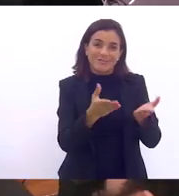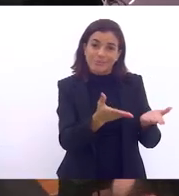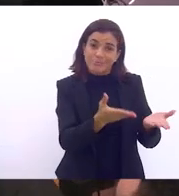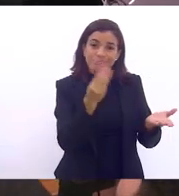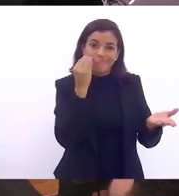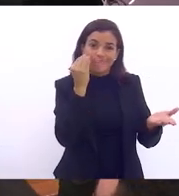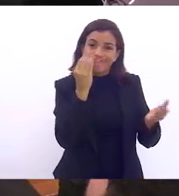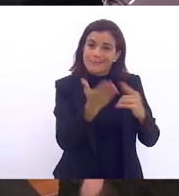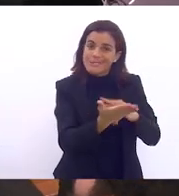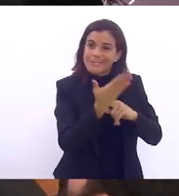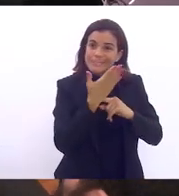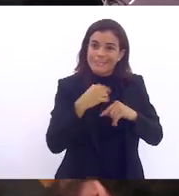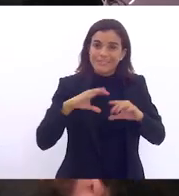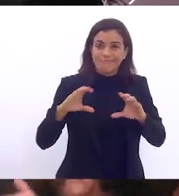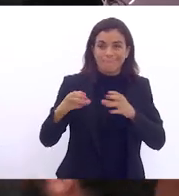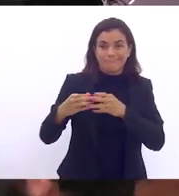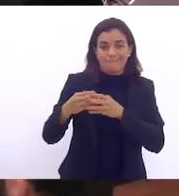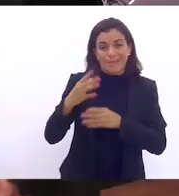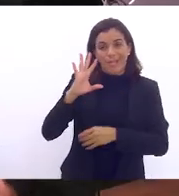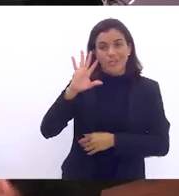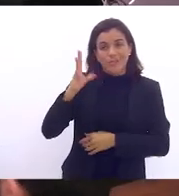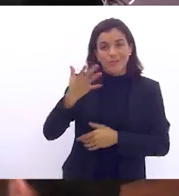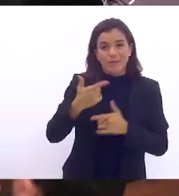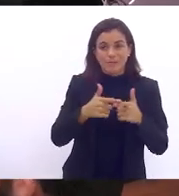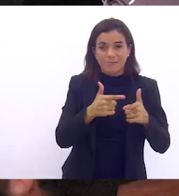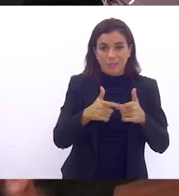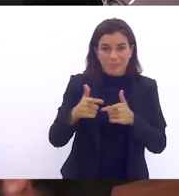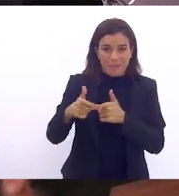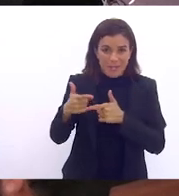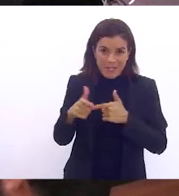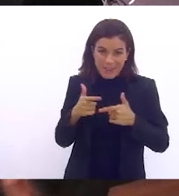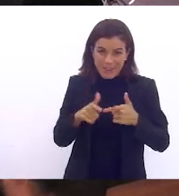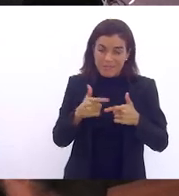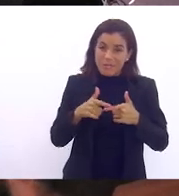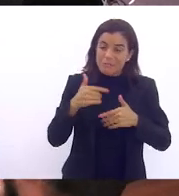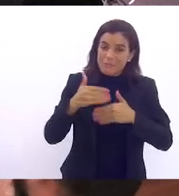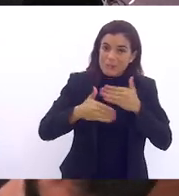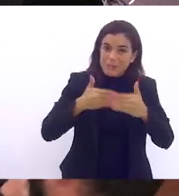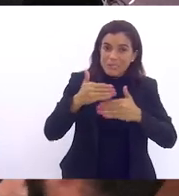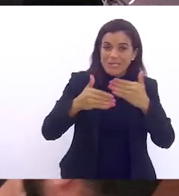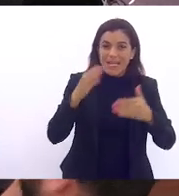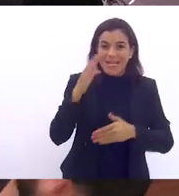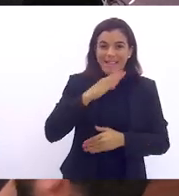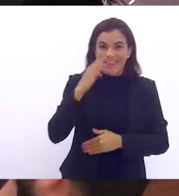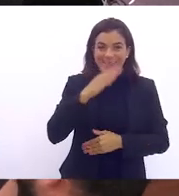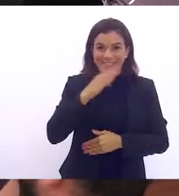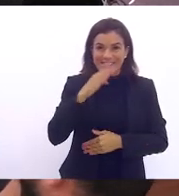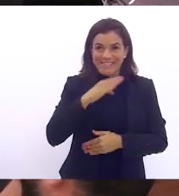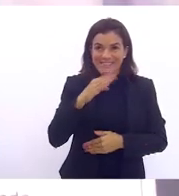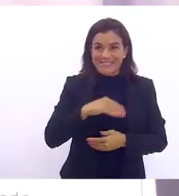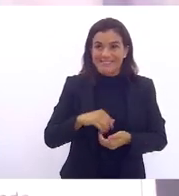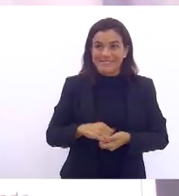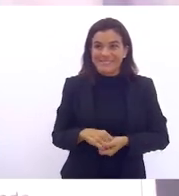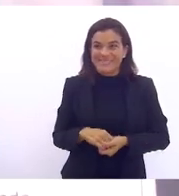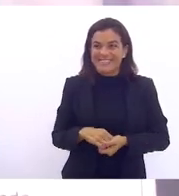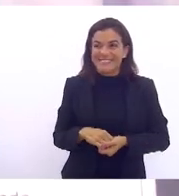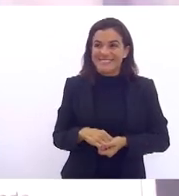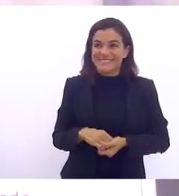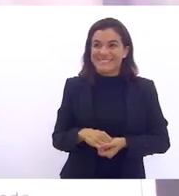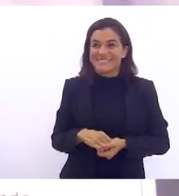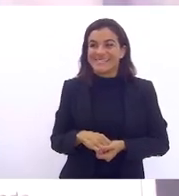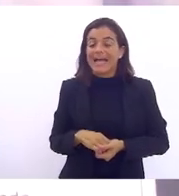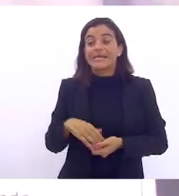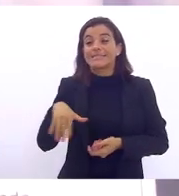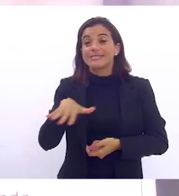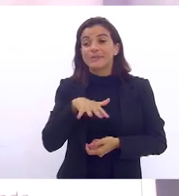ajudar a sanar de uma vez por todas aí cada vez mais rápido toda essa essa